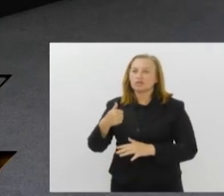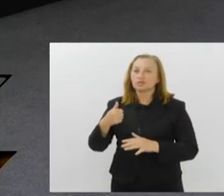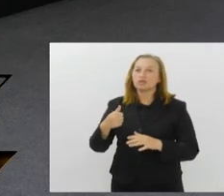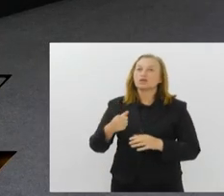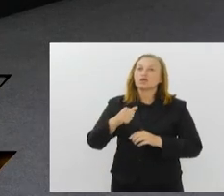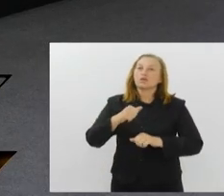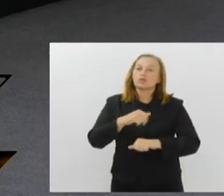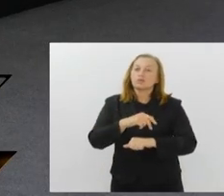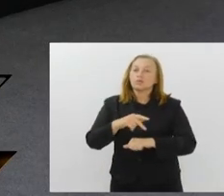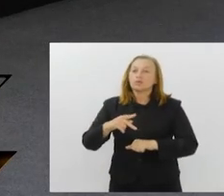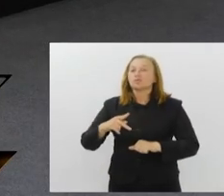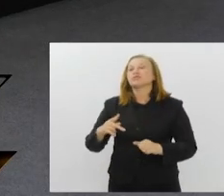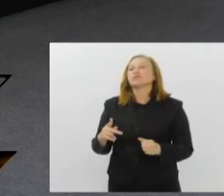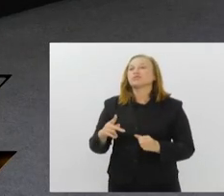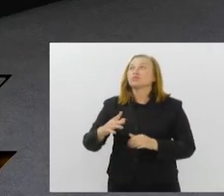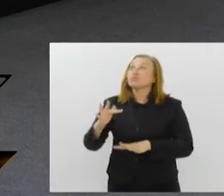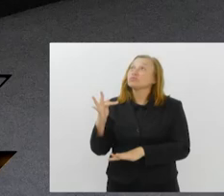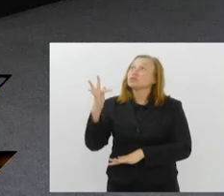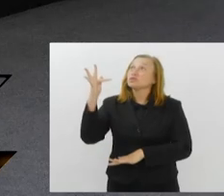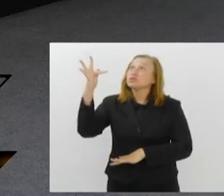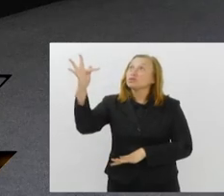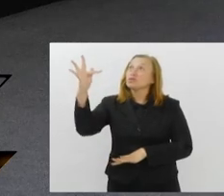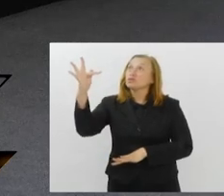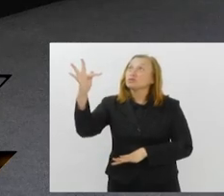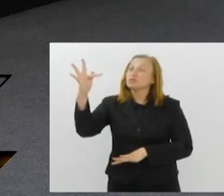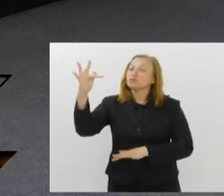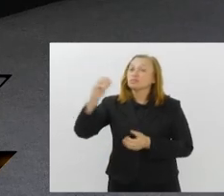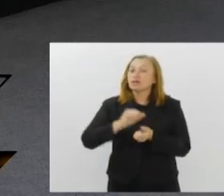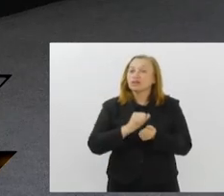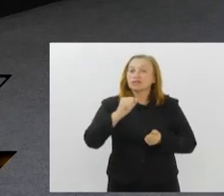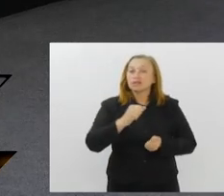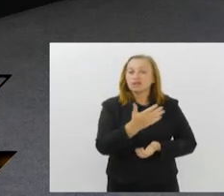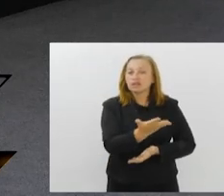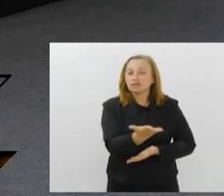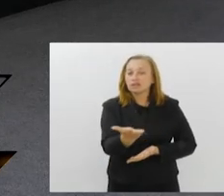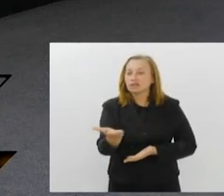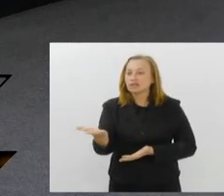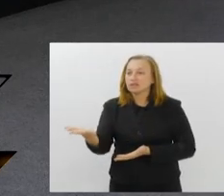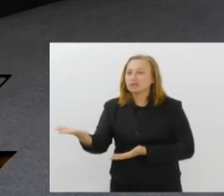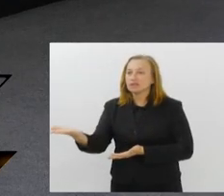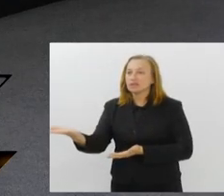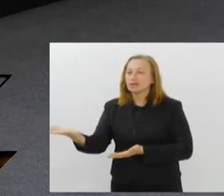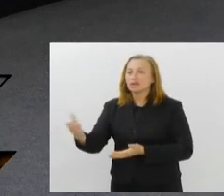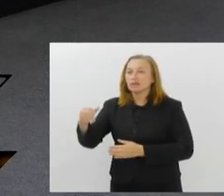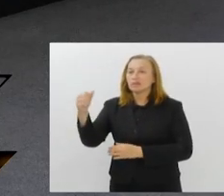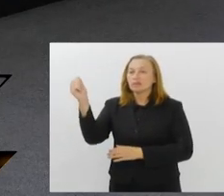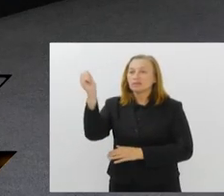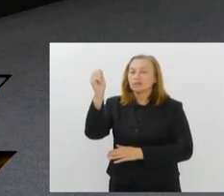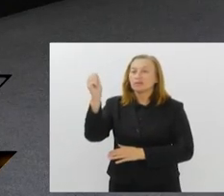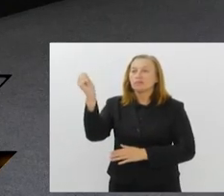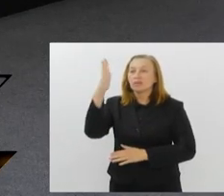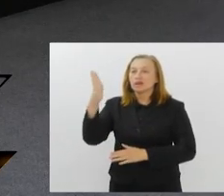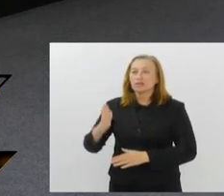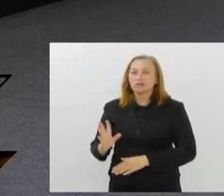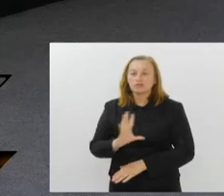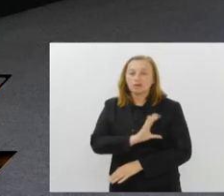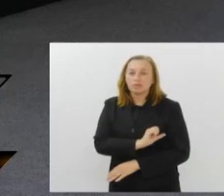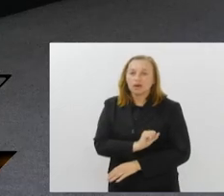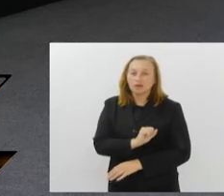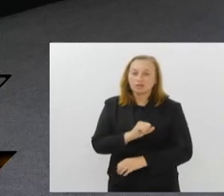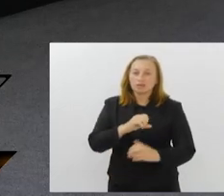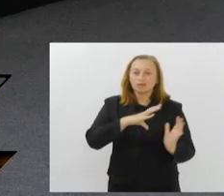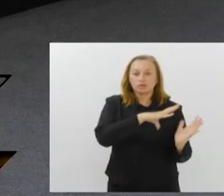pav do Colosso e o teu futuro espelha essa grandeza Terra Dourada